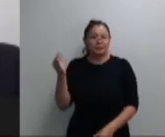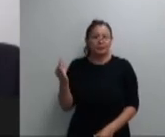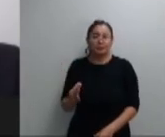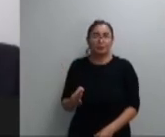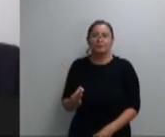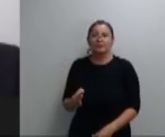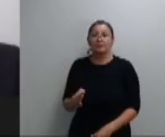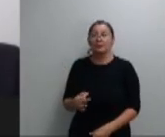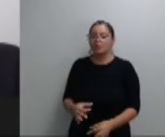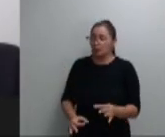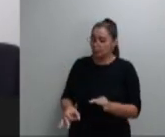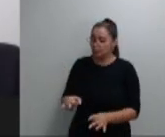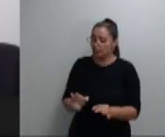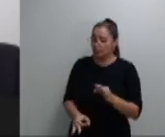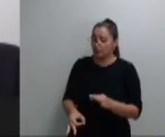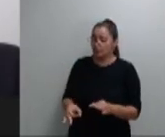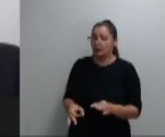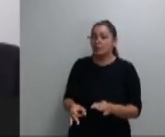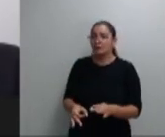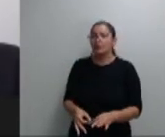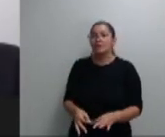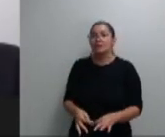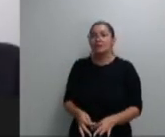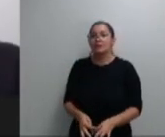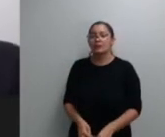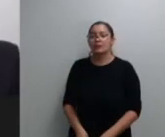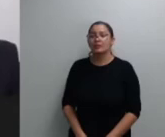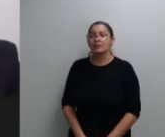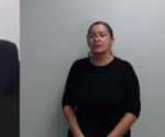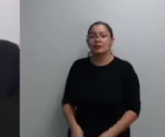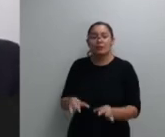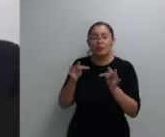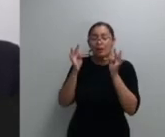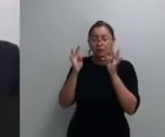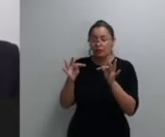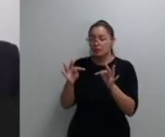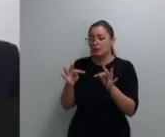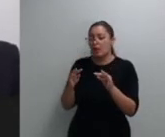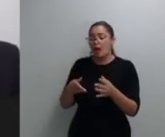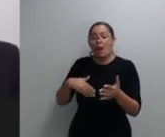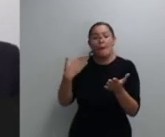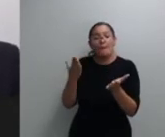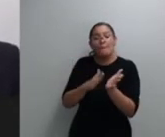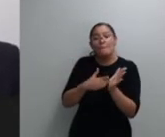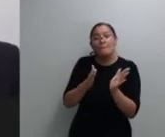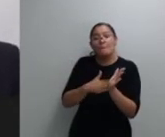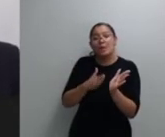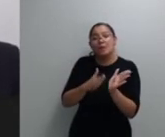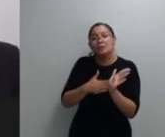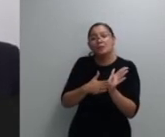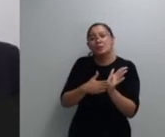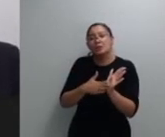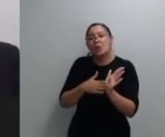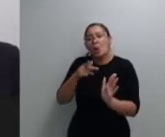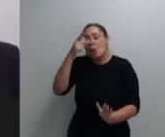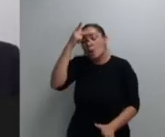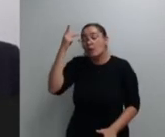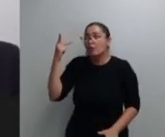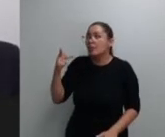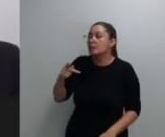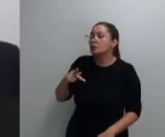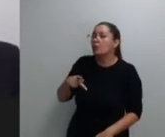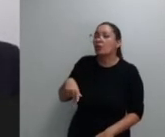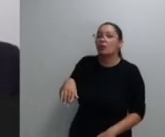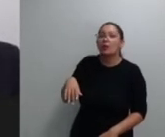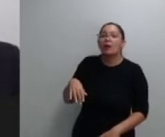para a jurisdição cercear desnecessariamente a prova estivesse querendo ouvir uma pessoa no Japão e outra